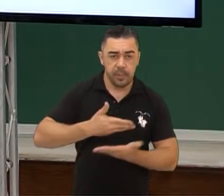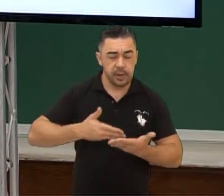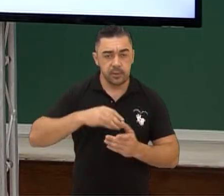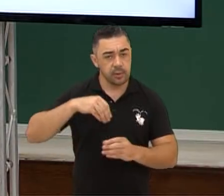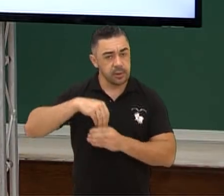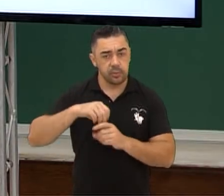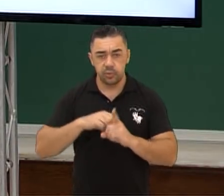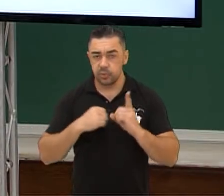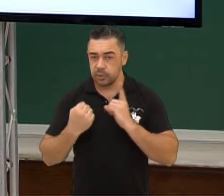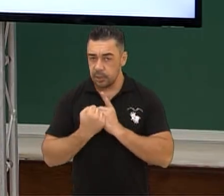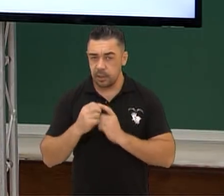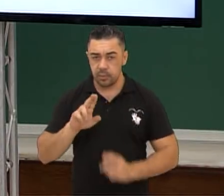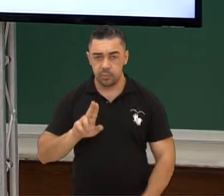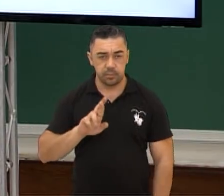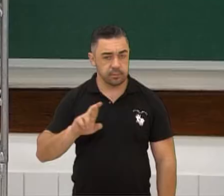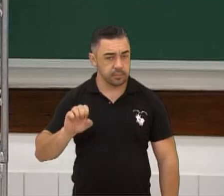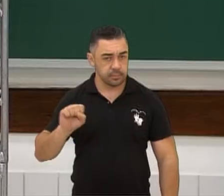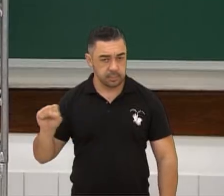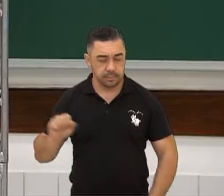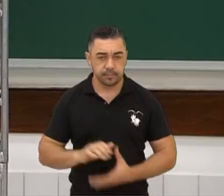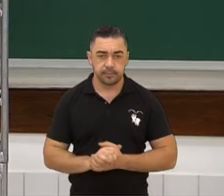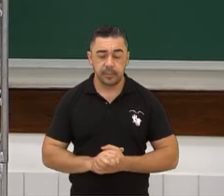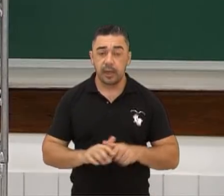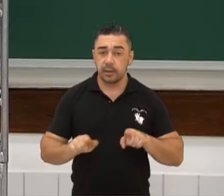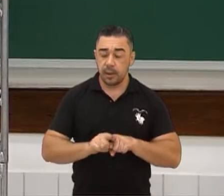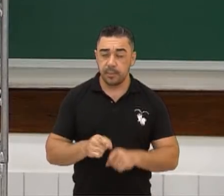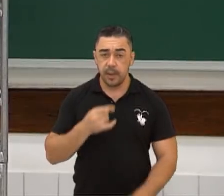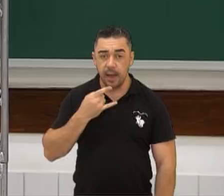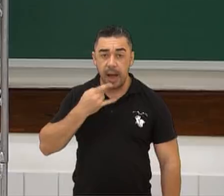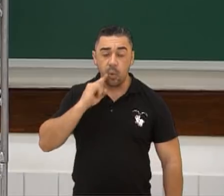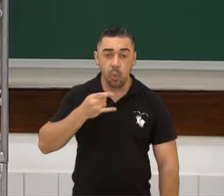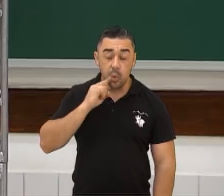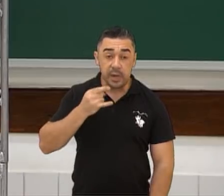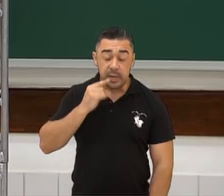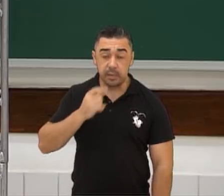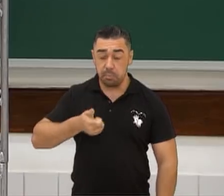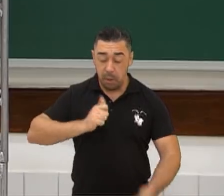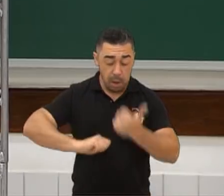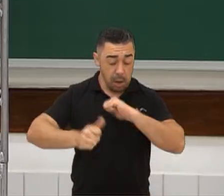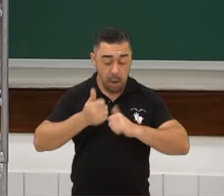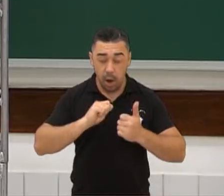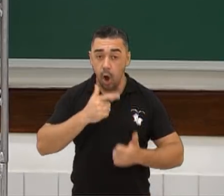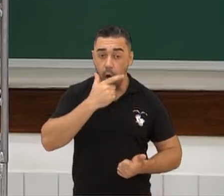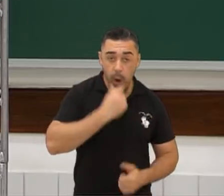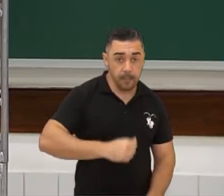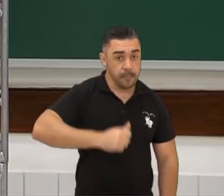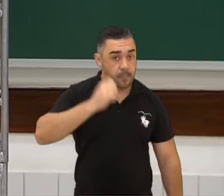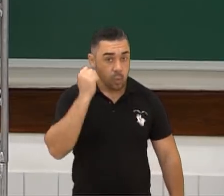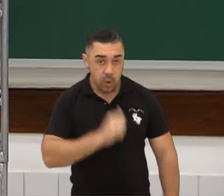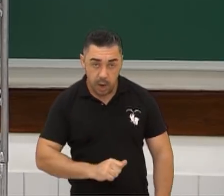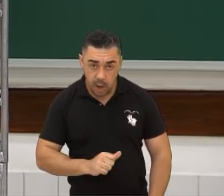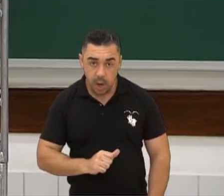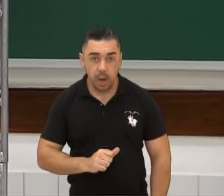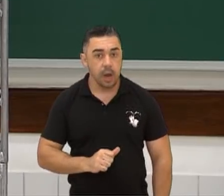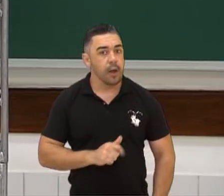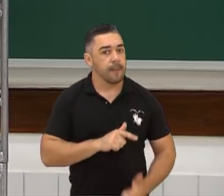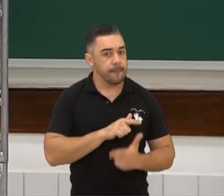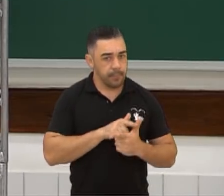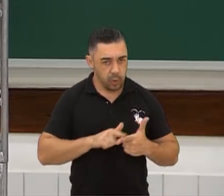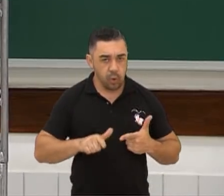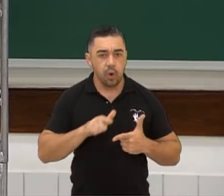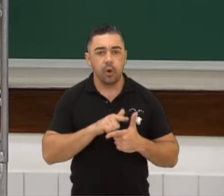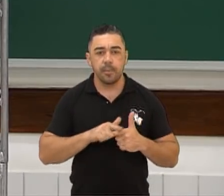sociedade soviética. Ainda, o alcoolismo, tanto entre homens quanto entre mulheres, tornou-se um grave problema